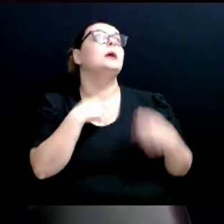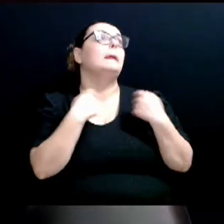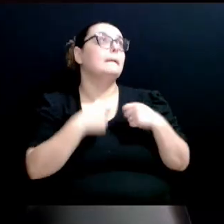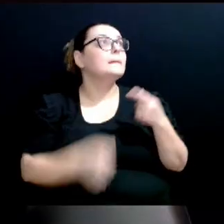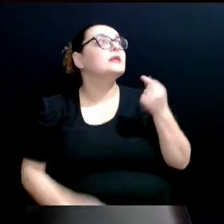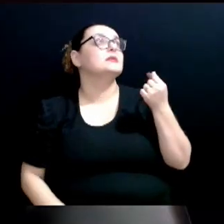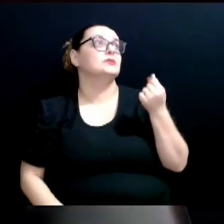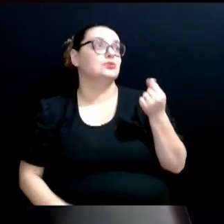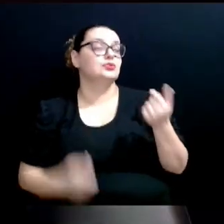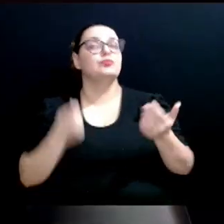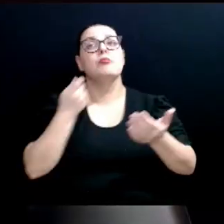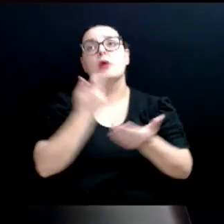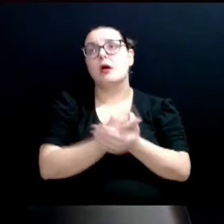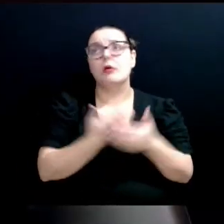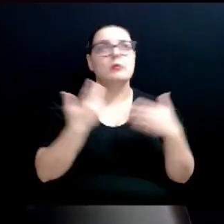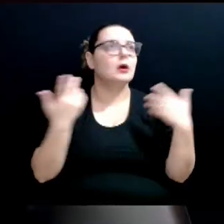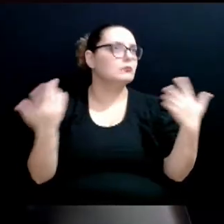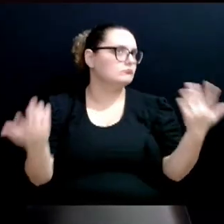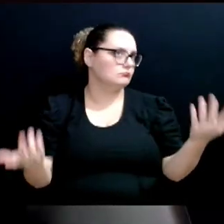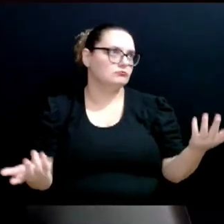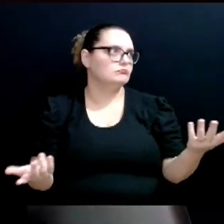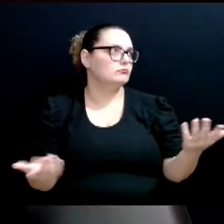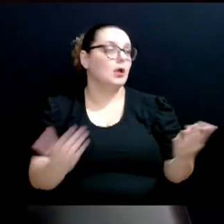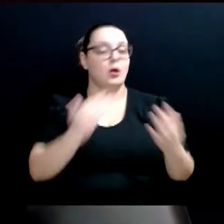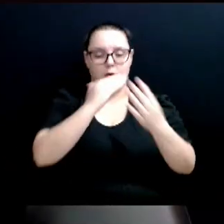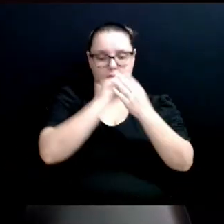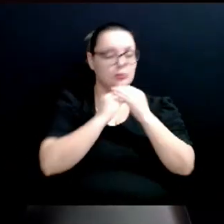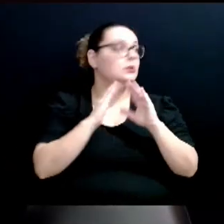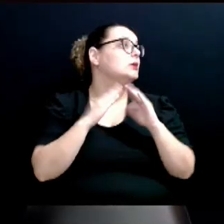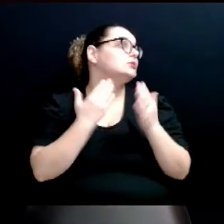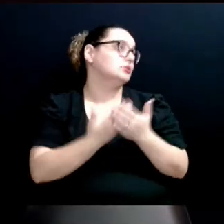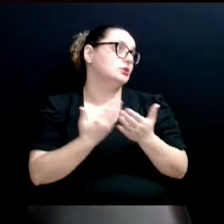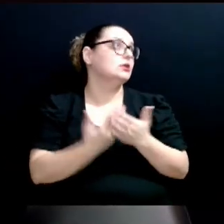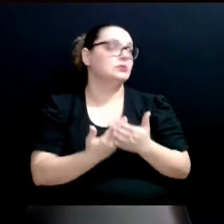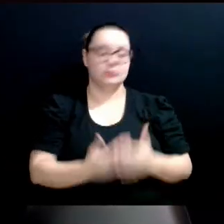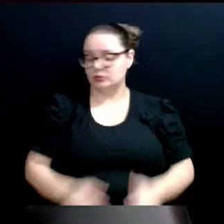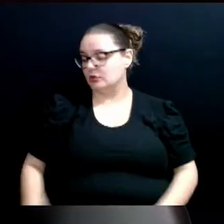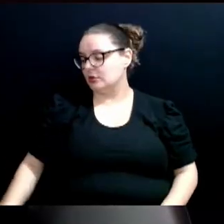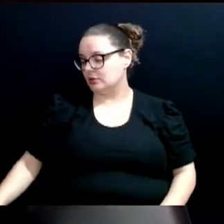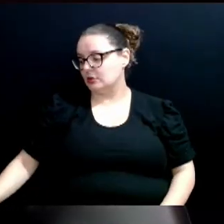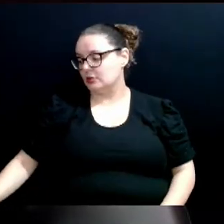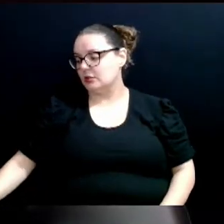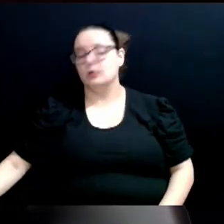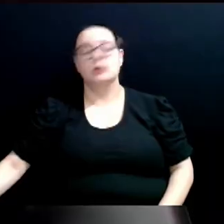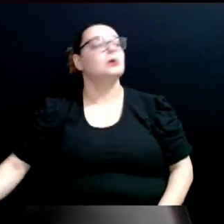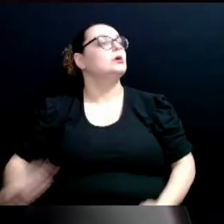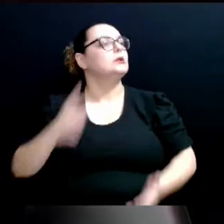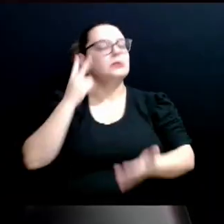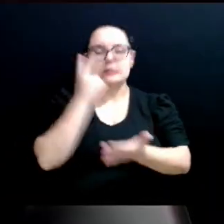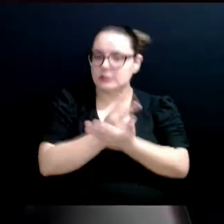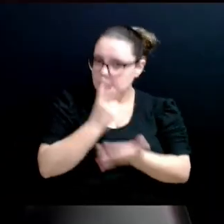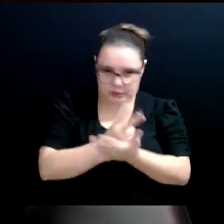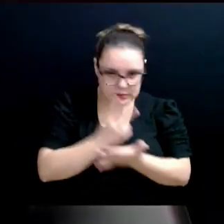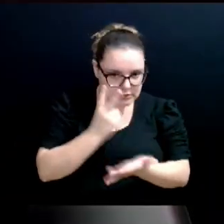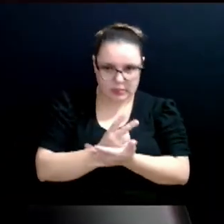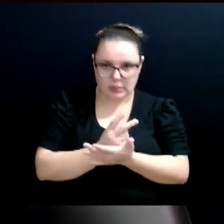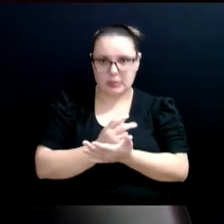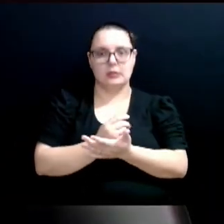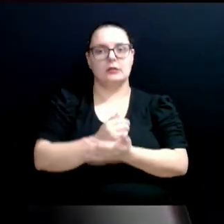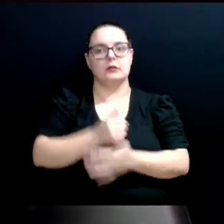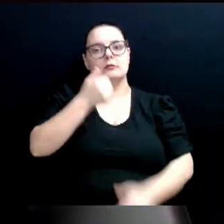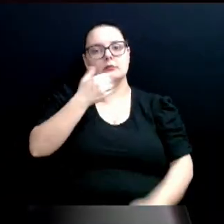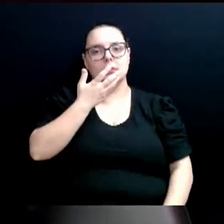comprar um lanche da escola. E todos os dias essa criança vem me pedir, sendo que ela já tem um lanchinho em casa. Aí eu